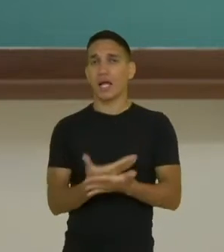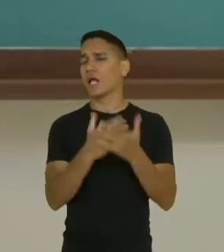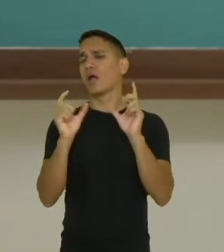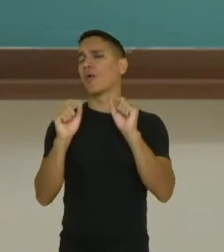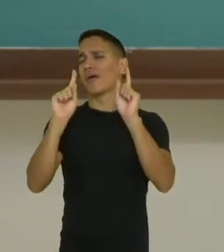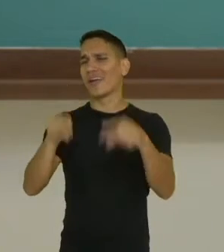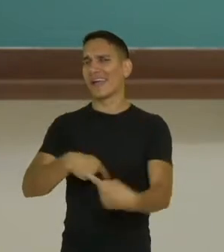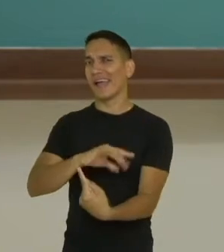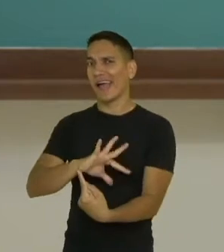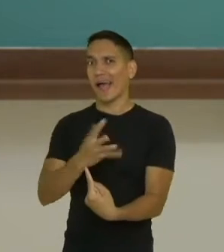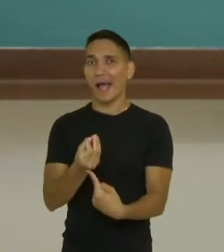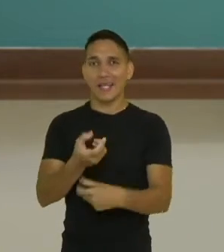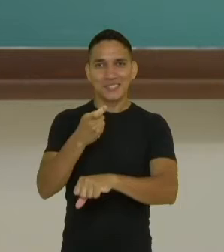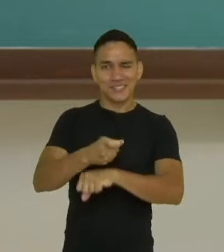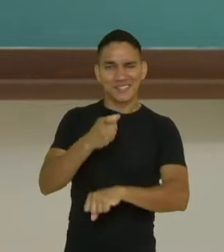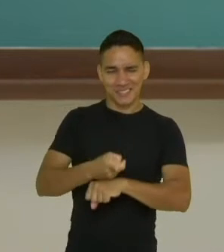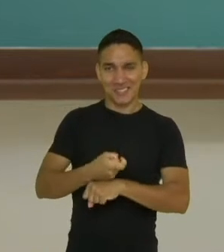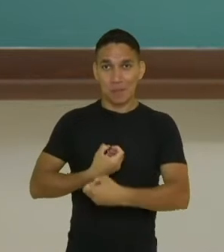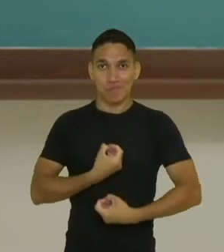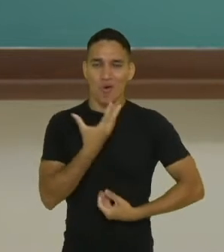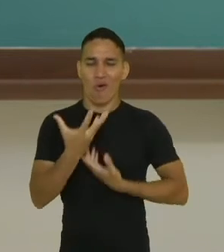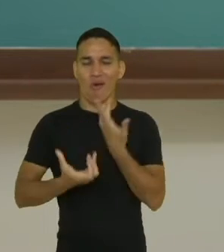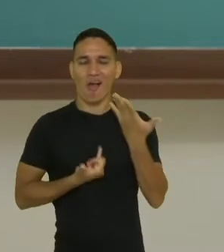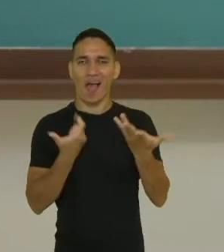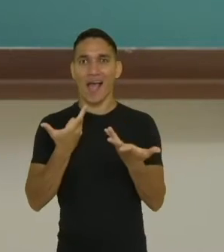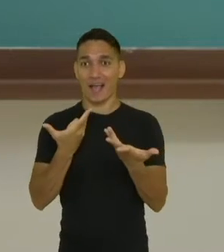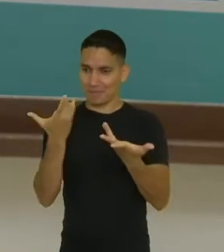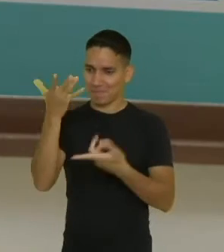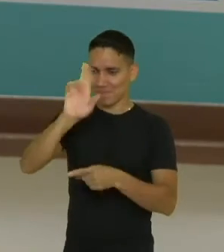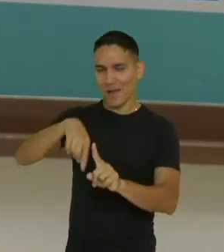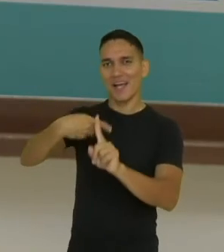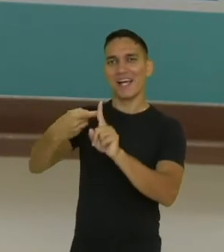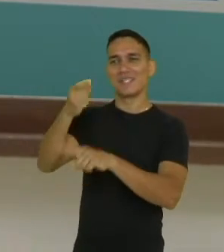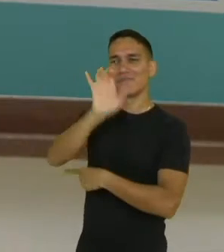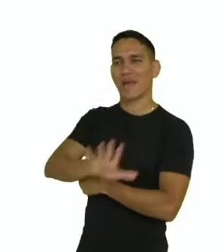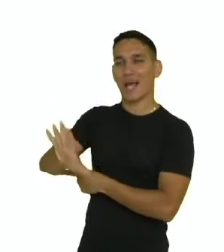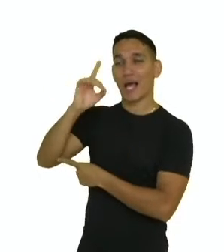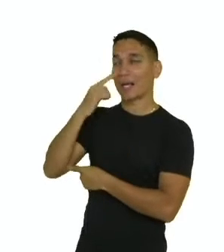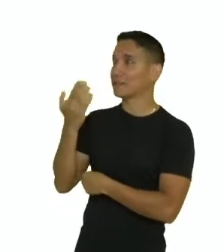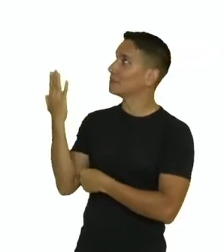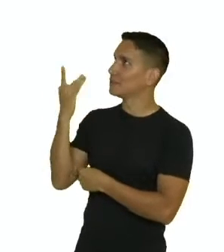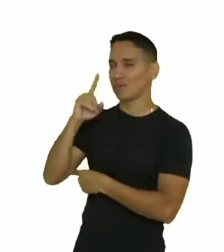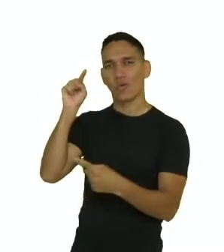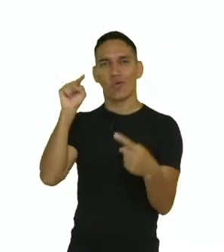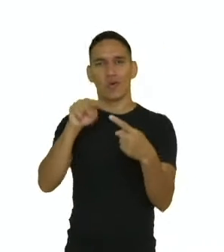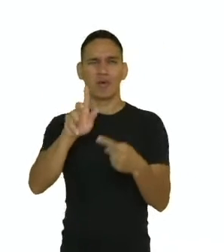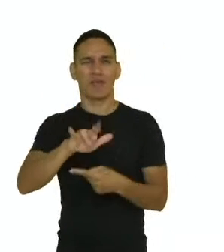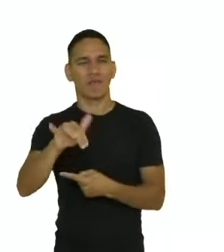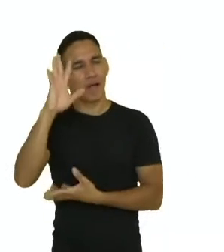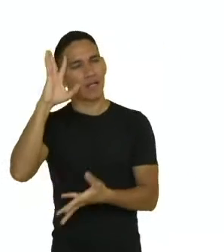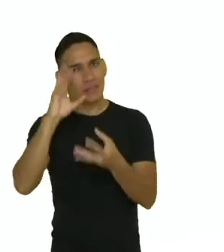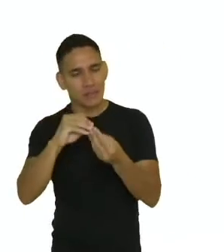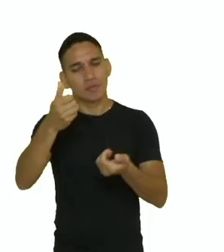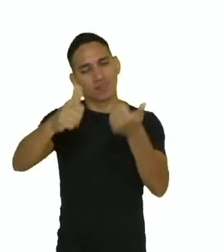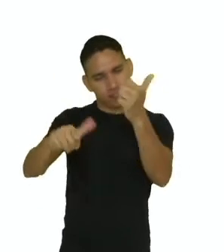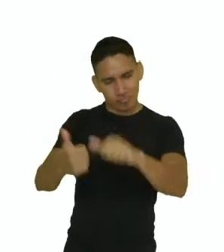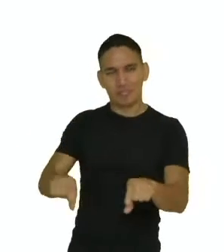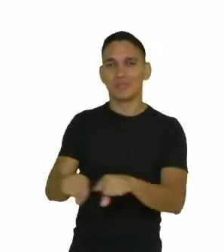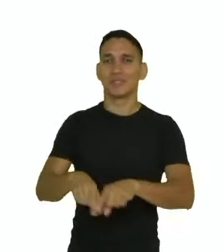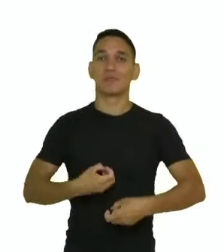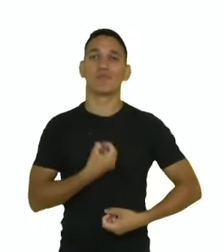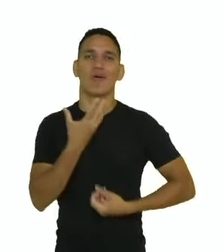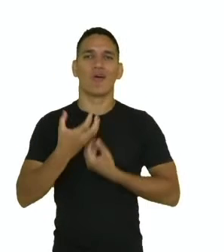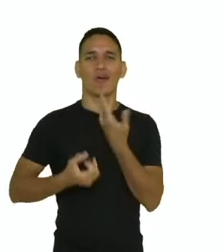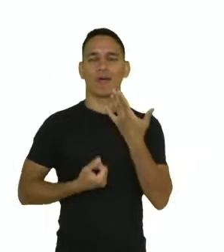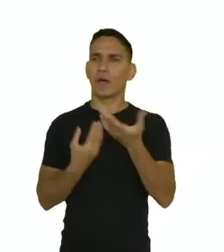arte concreta, poesia e imagem. Me acompanhe. Como objetivo, nós iremos conhecer e analisar o poema,